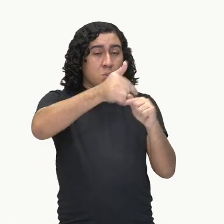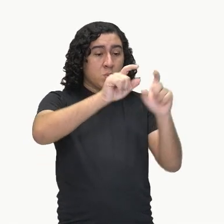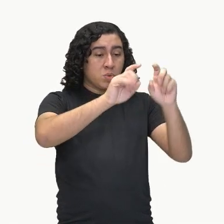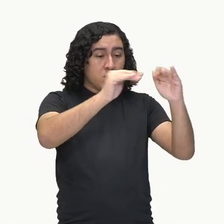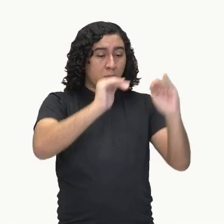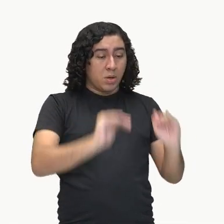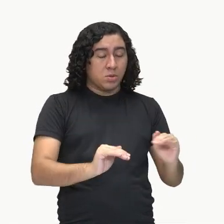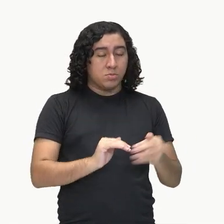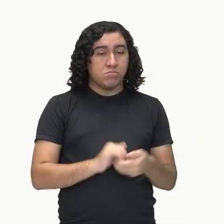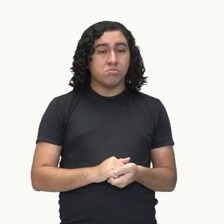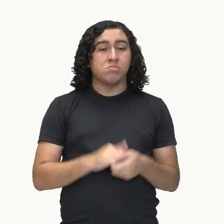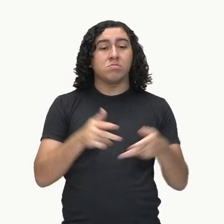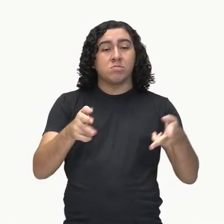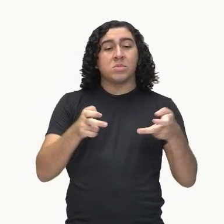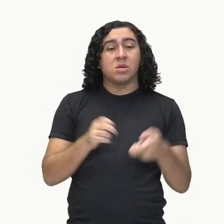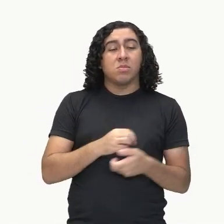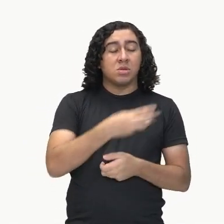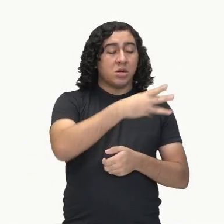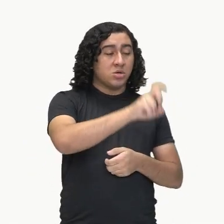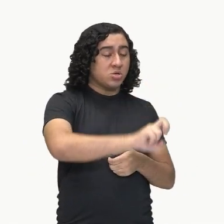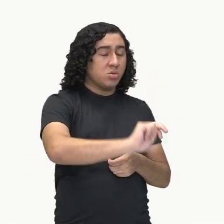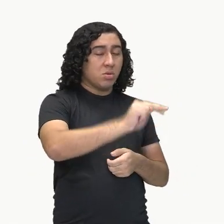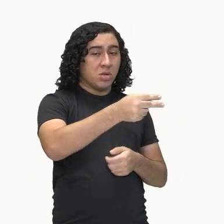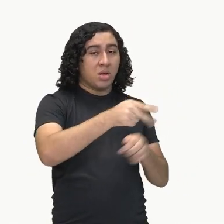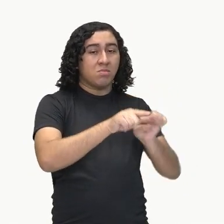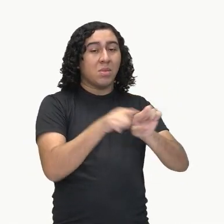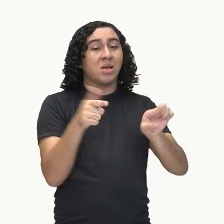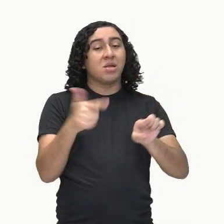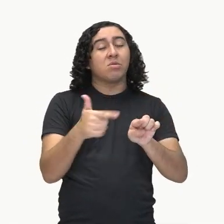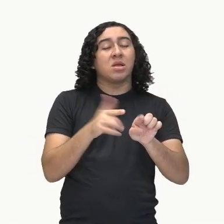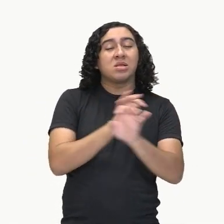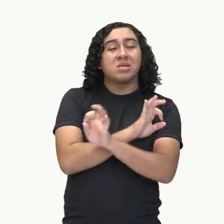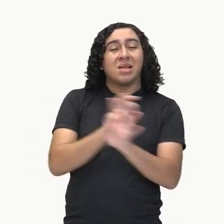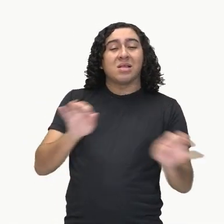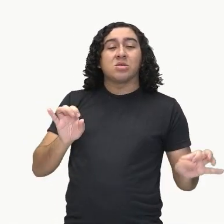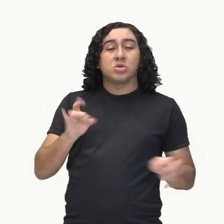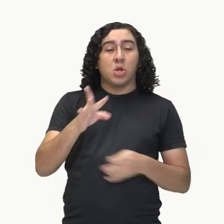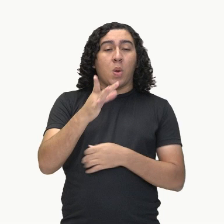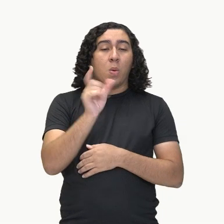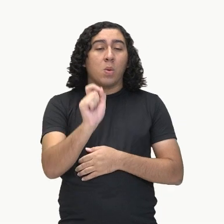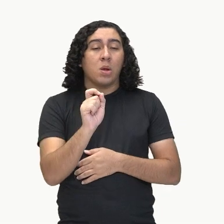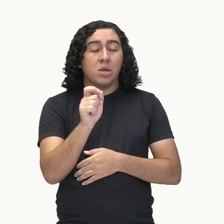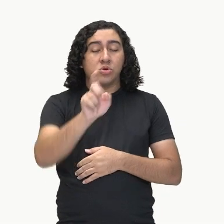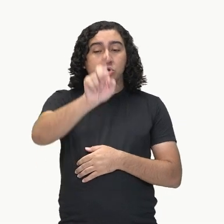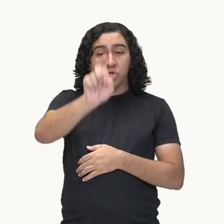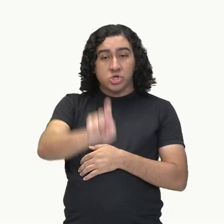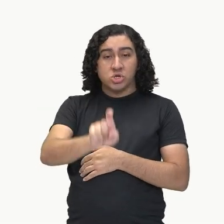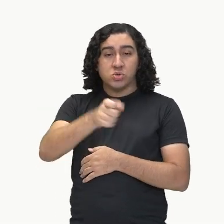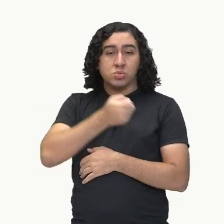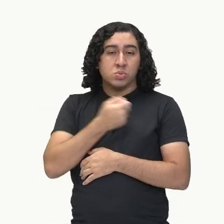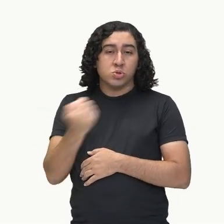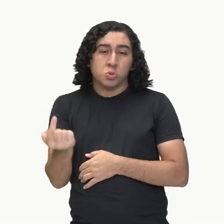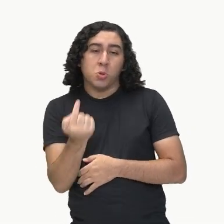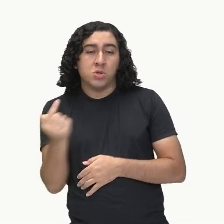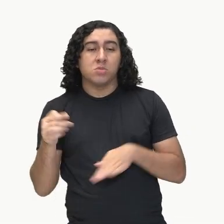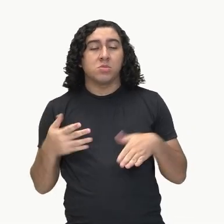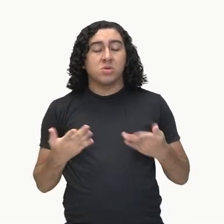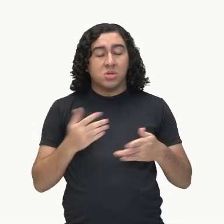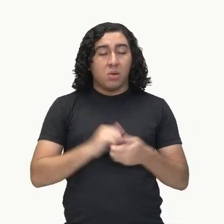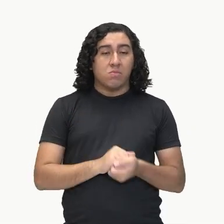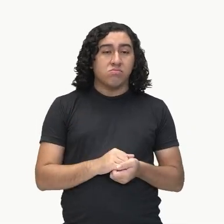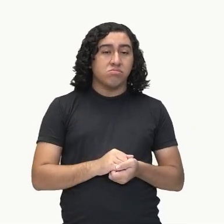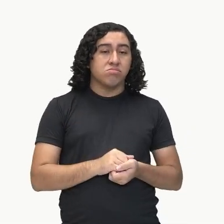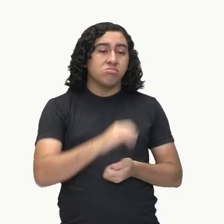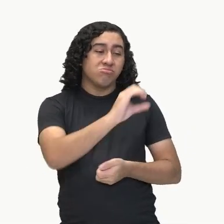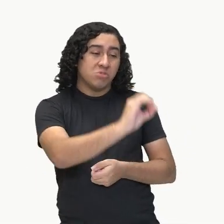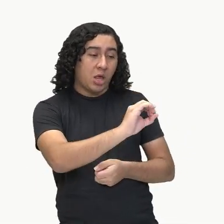que não tem nenhum termo aí que seja acompanhado somente do x, então o espaço dele vai ficar